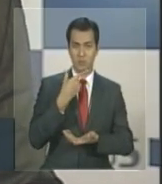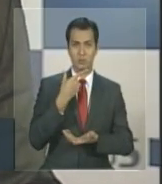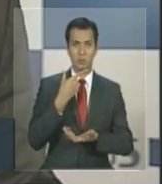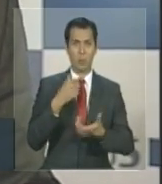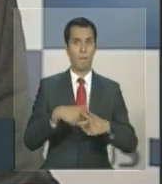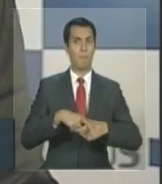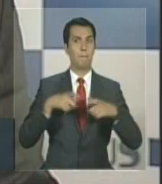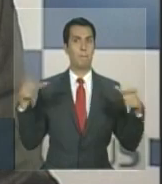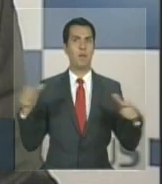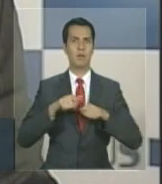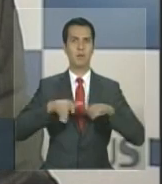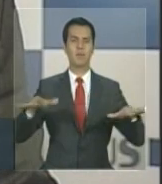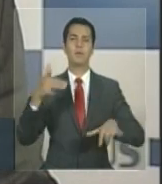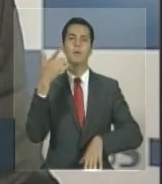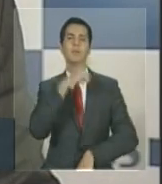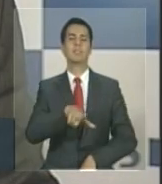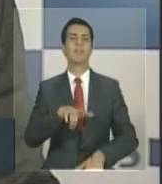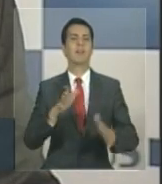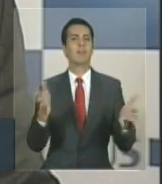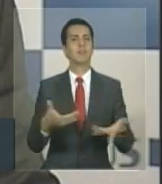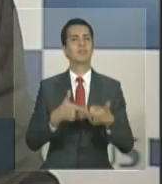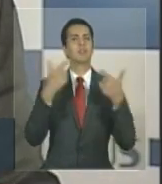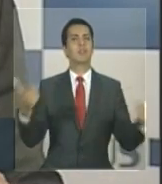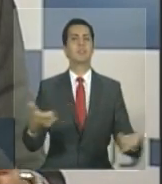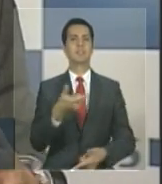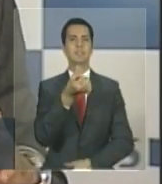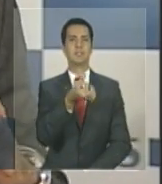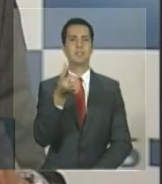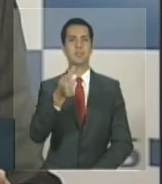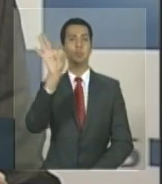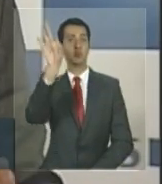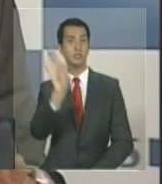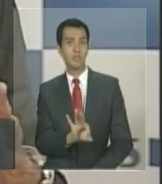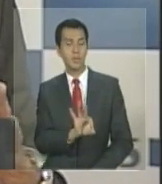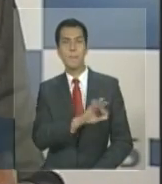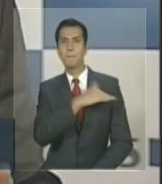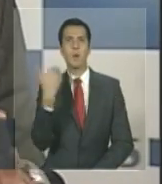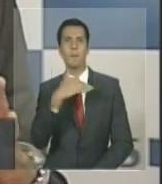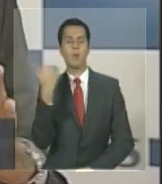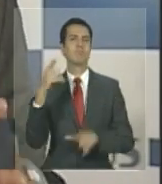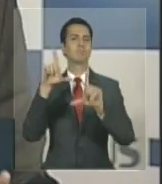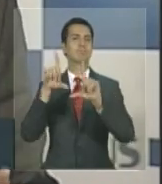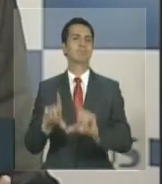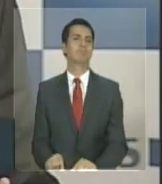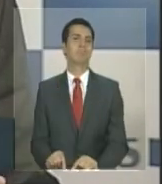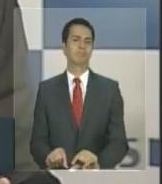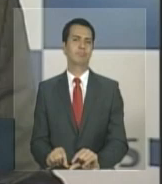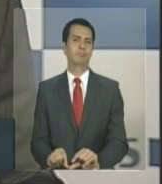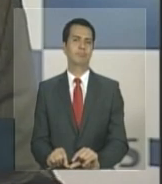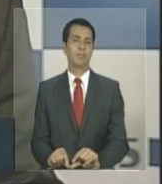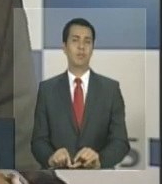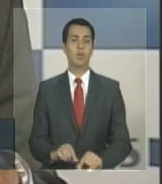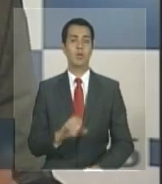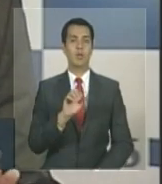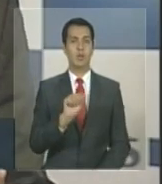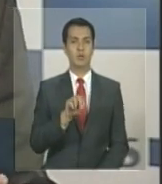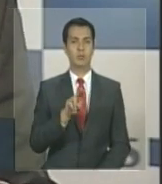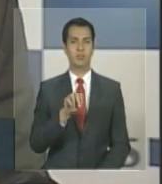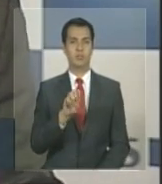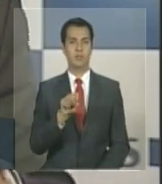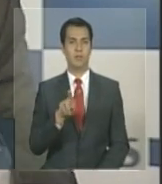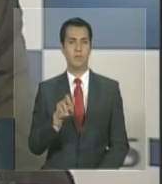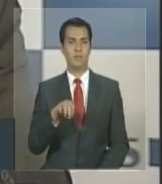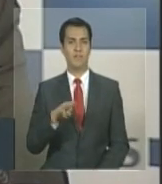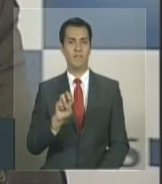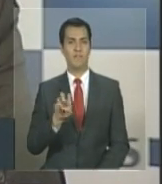para a redução em 66% dos óbitos. Então, a ampliação do uso do oseltamivir foi fundamental,